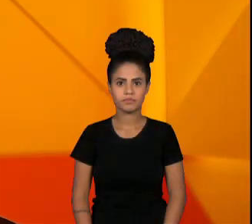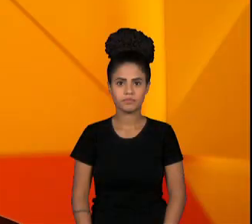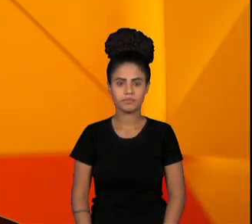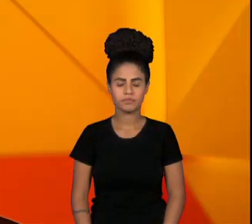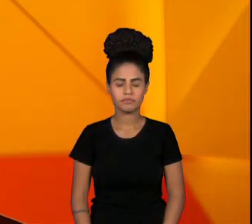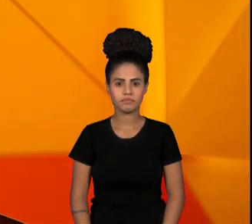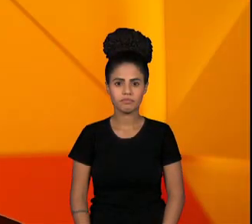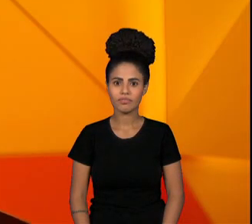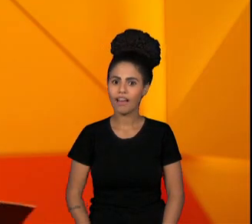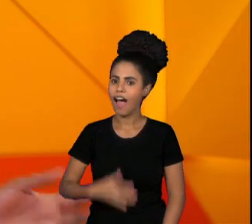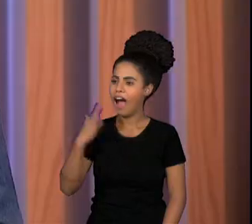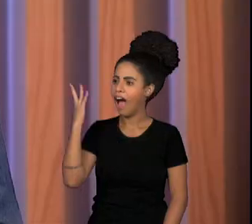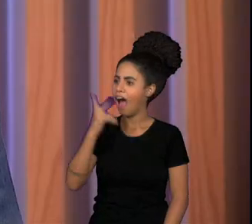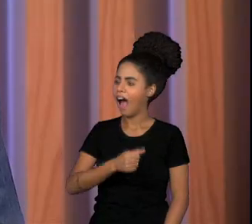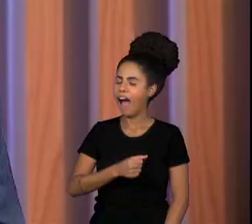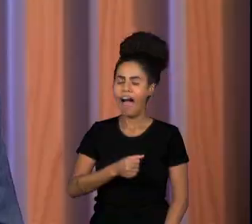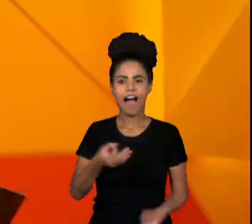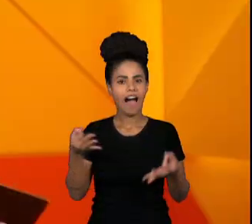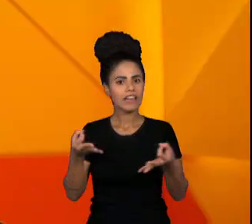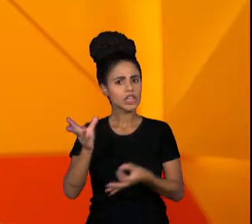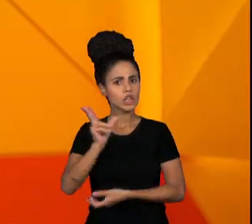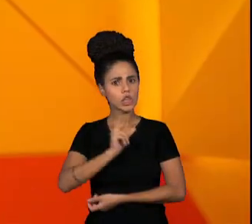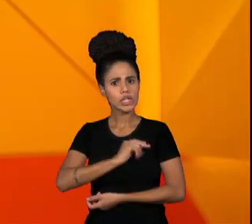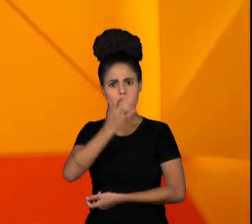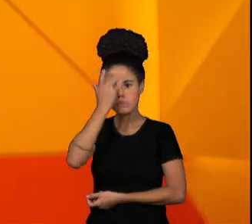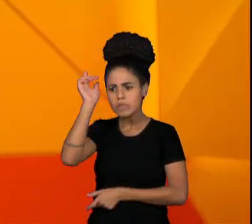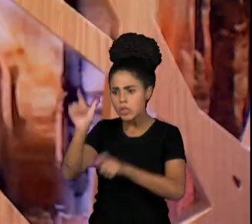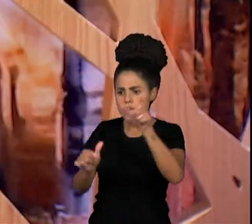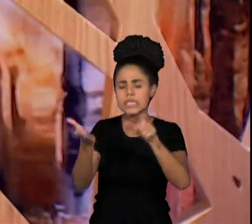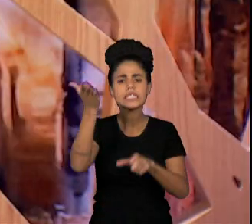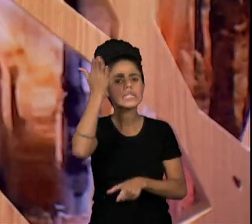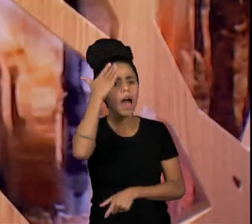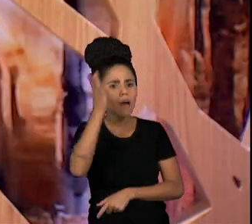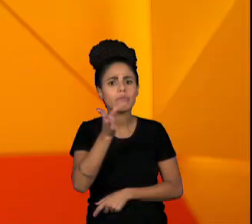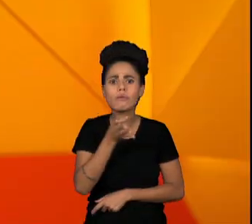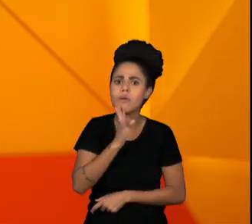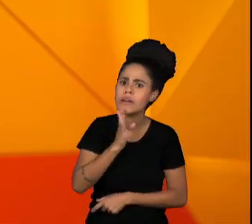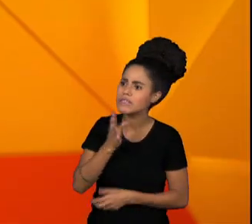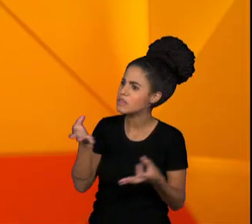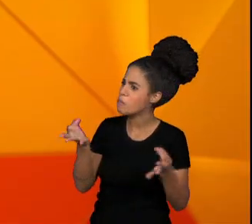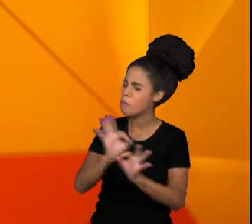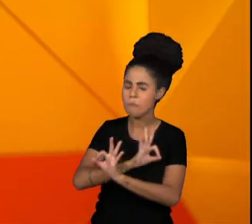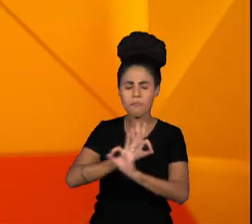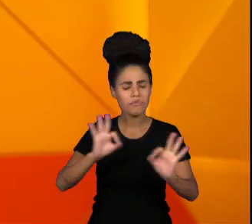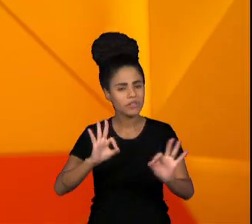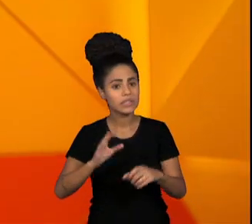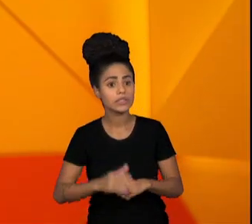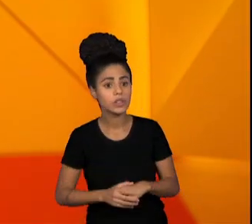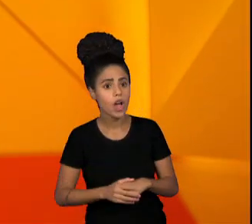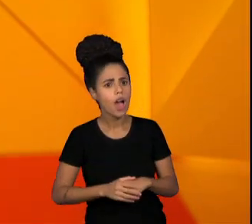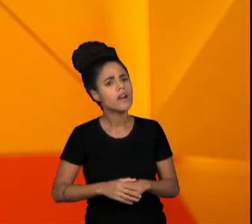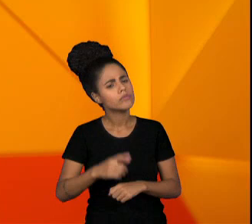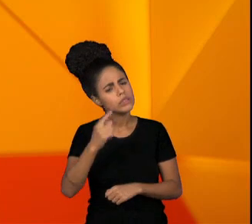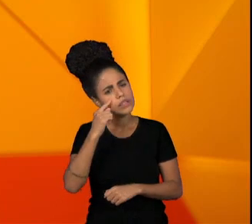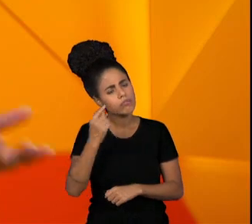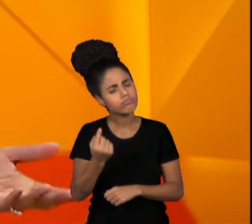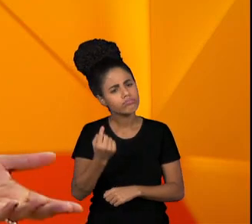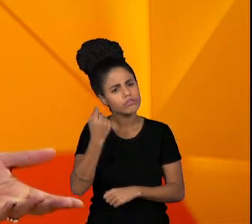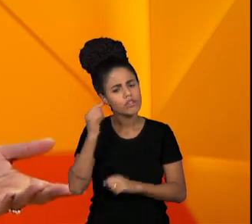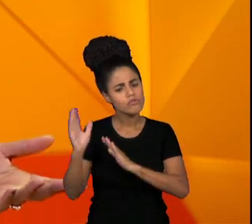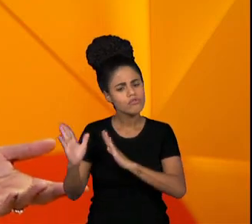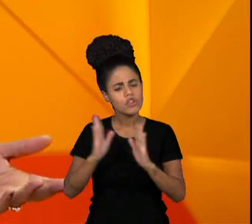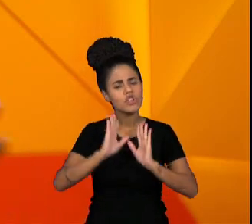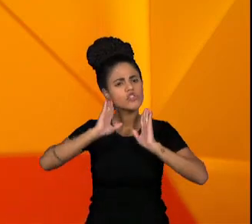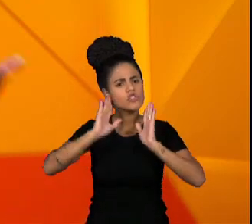Que beleza, pessoal super informado sobre a África. Muito que bem. ótimo. Nádia, no bloco anterior você falou sobre a África ter